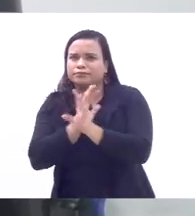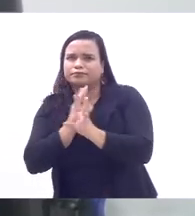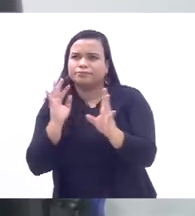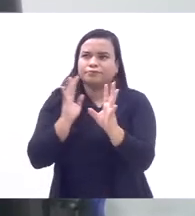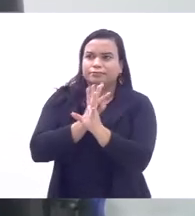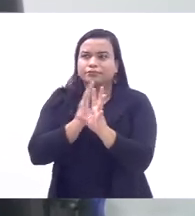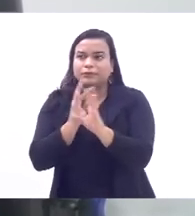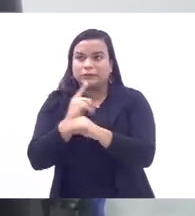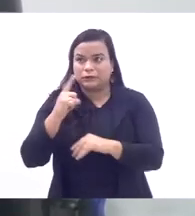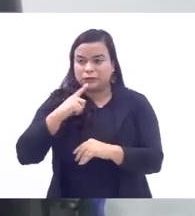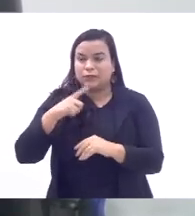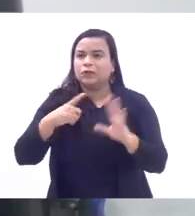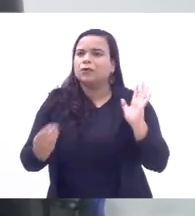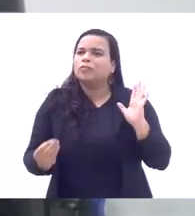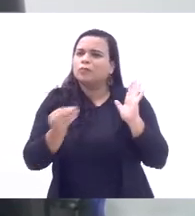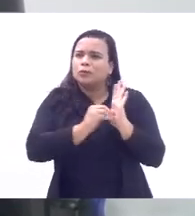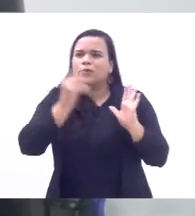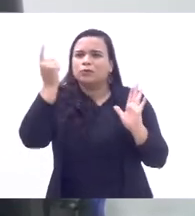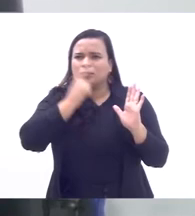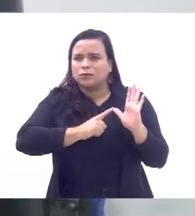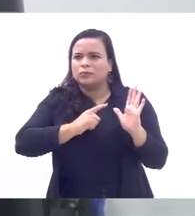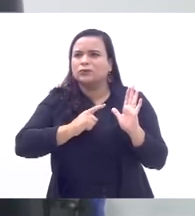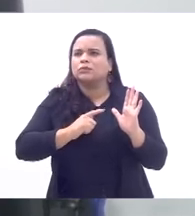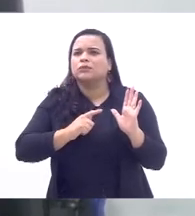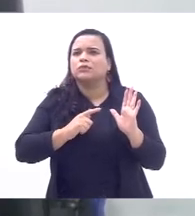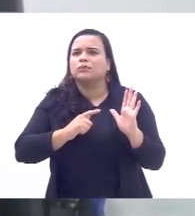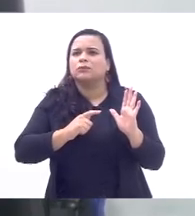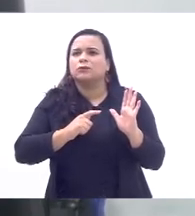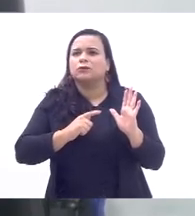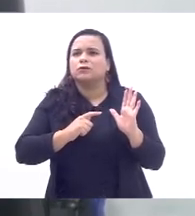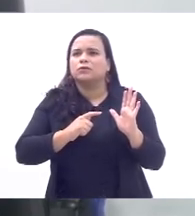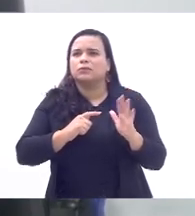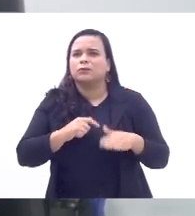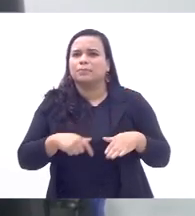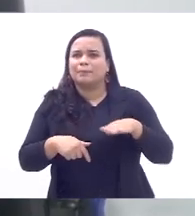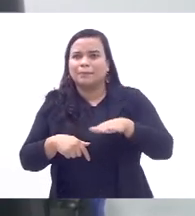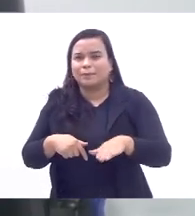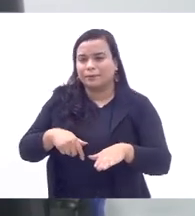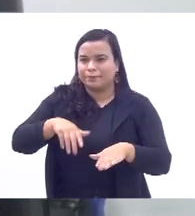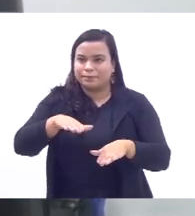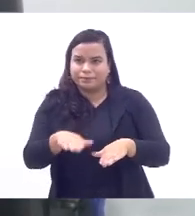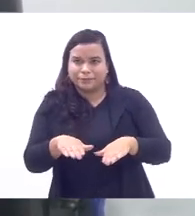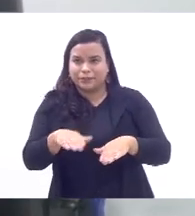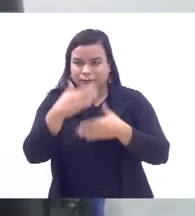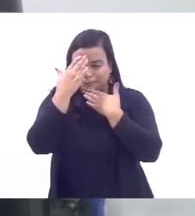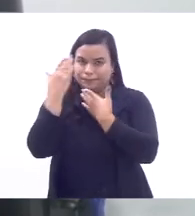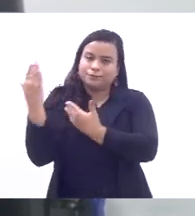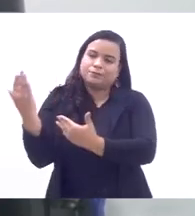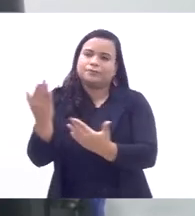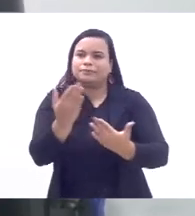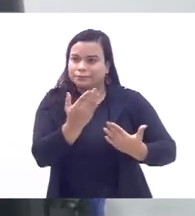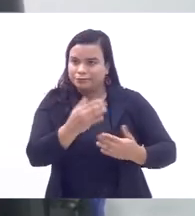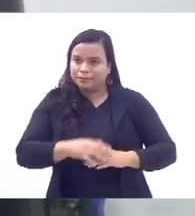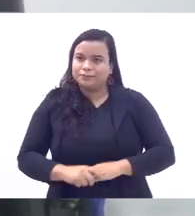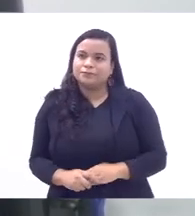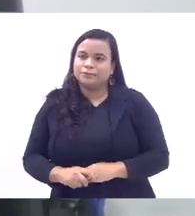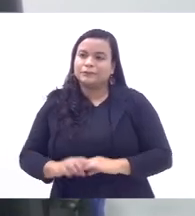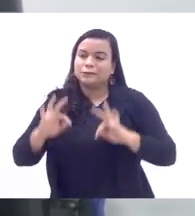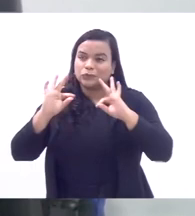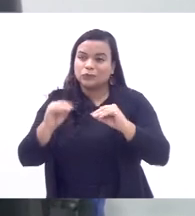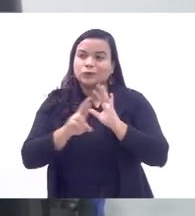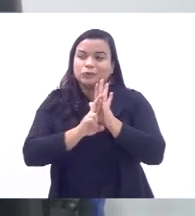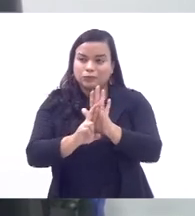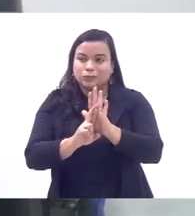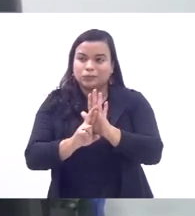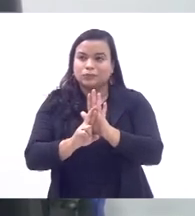poder colocar ali na esteira, aos pés de Orúmila, o seu agradecimento por tudo que